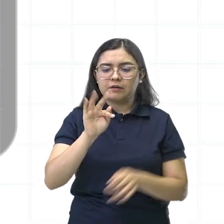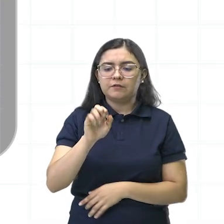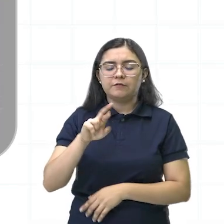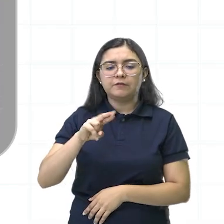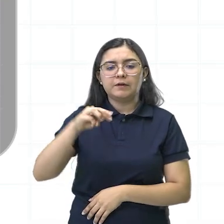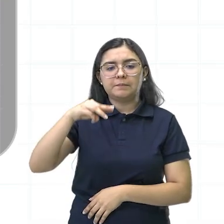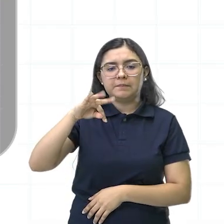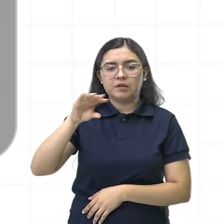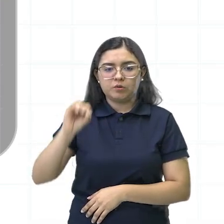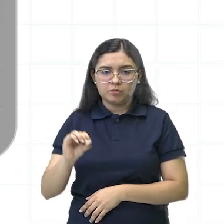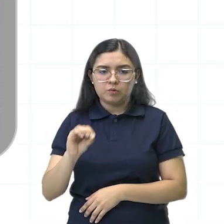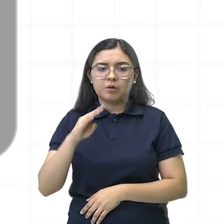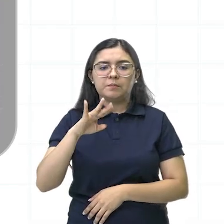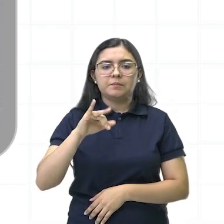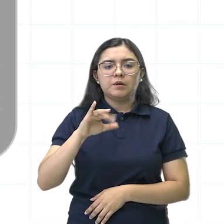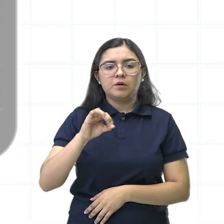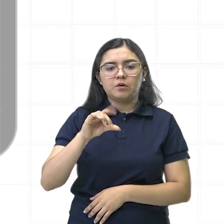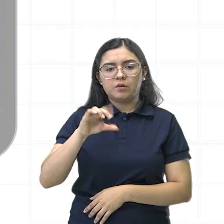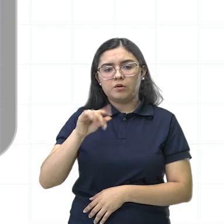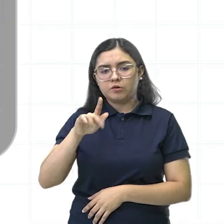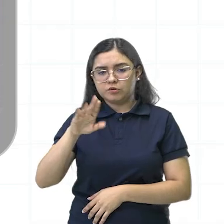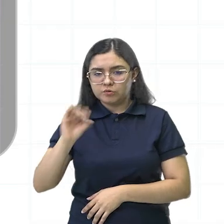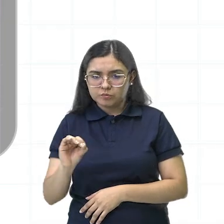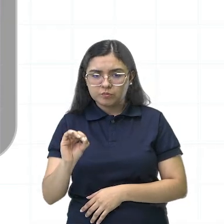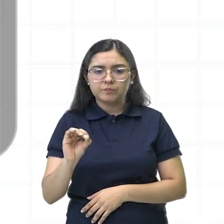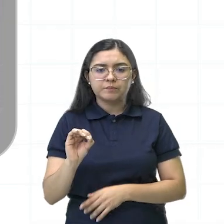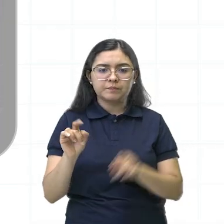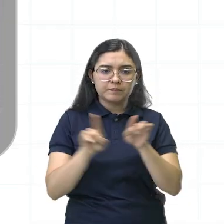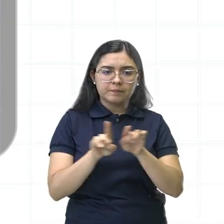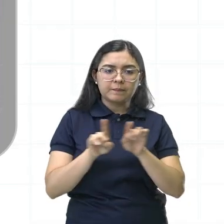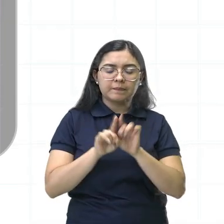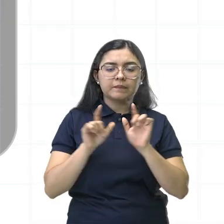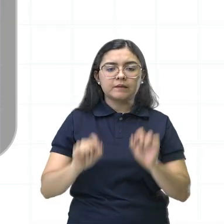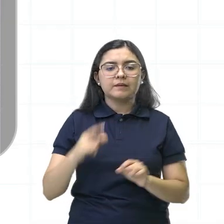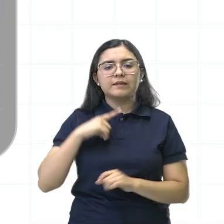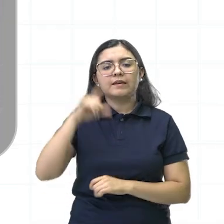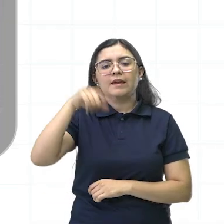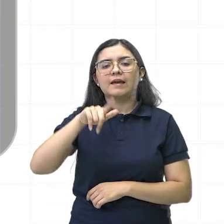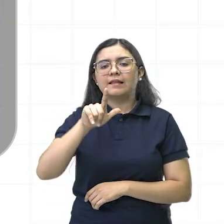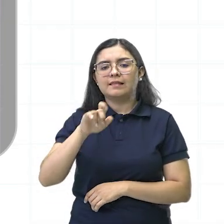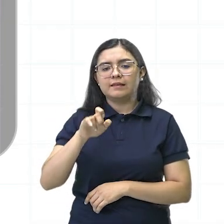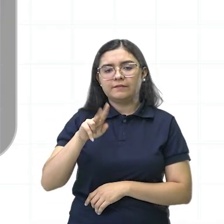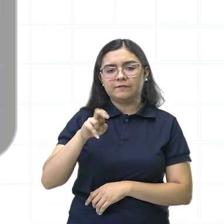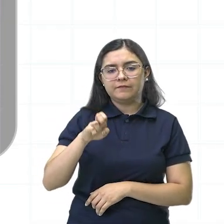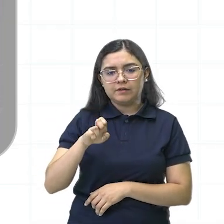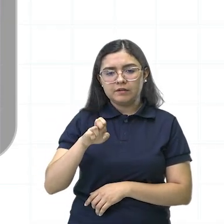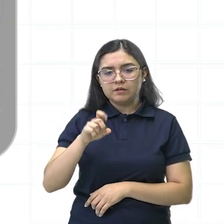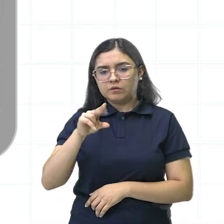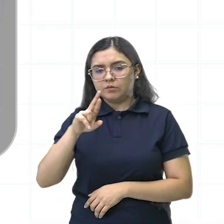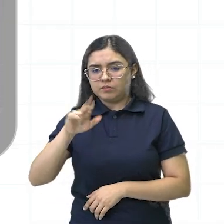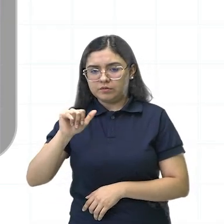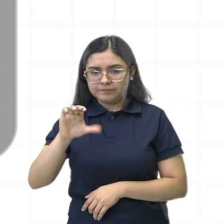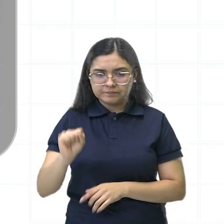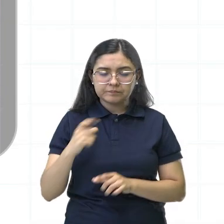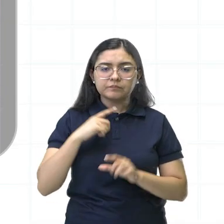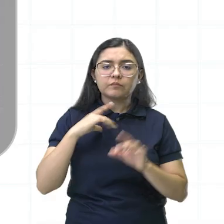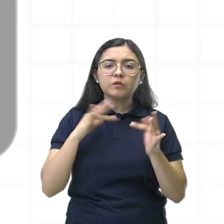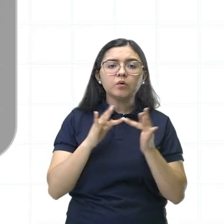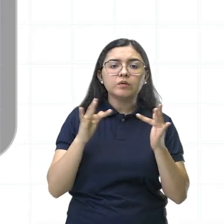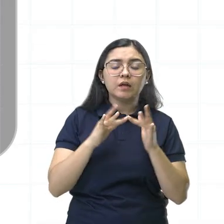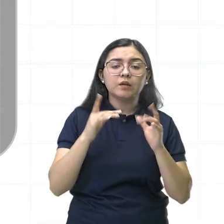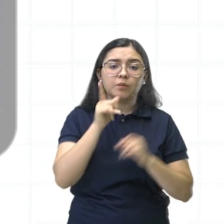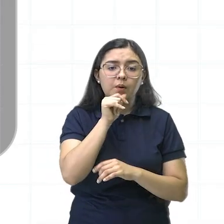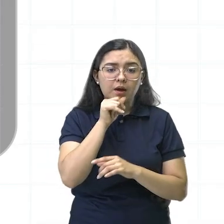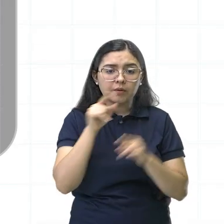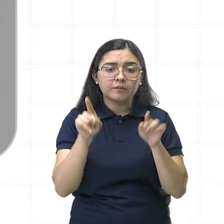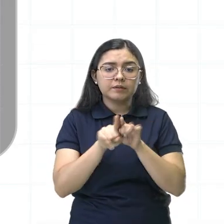são leveduras, né? Essas leveduras que estão em estado latente, quando elas entram em contato com a água e com esse